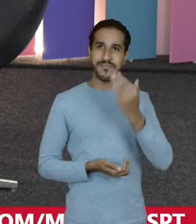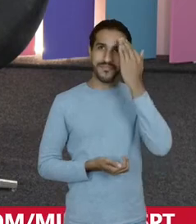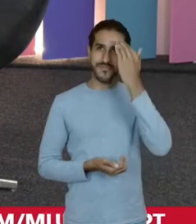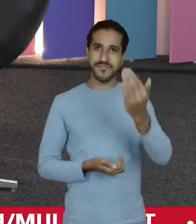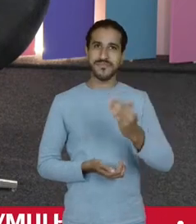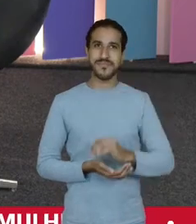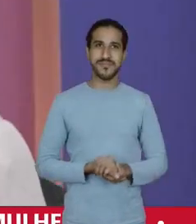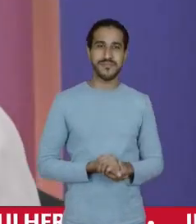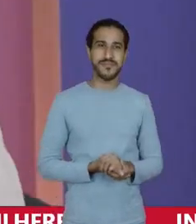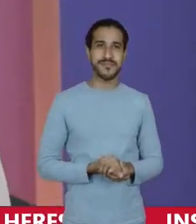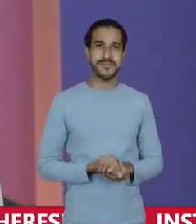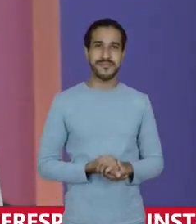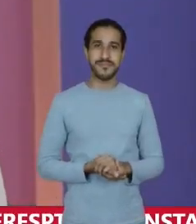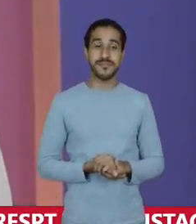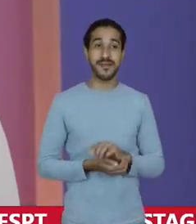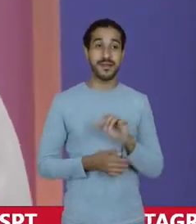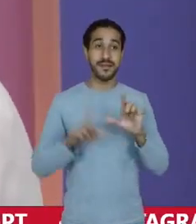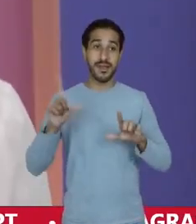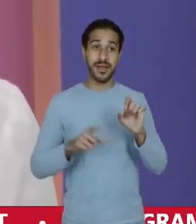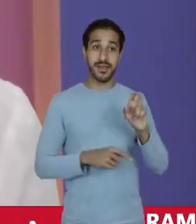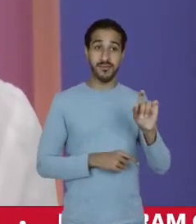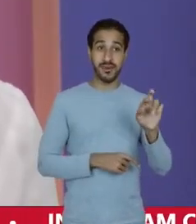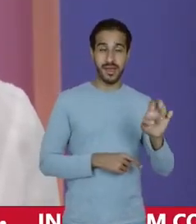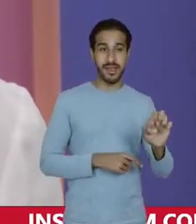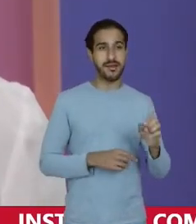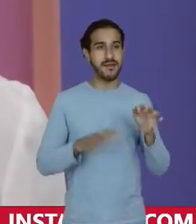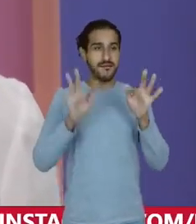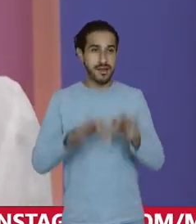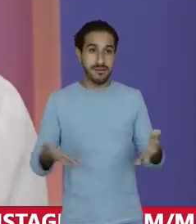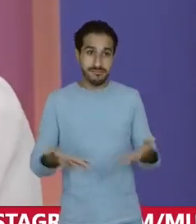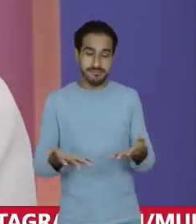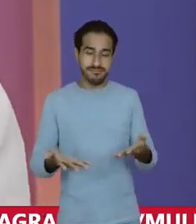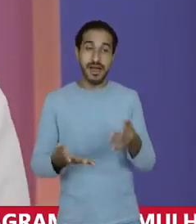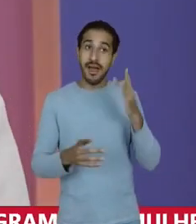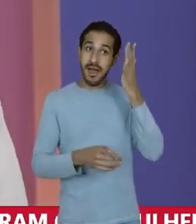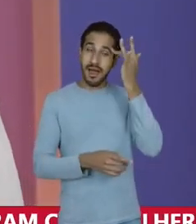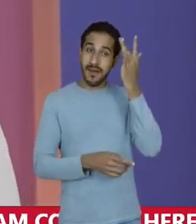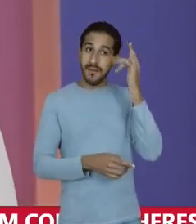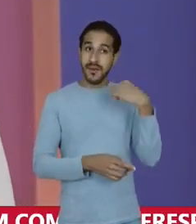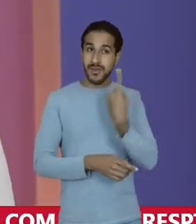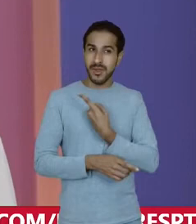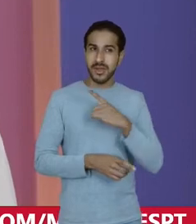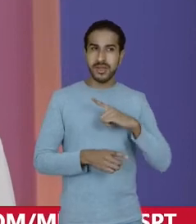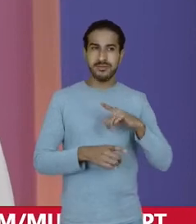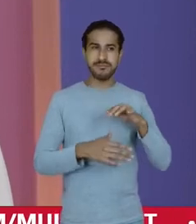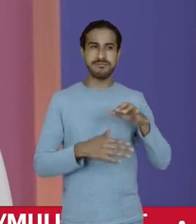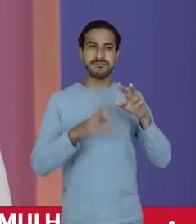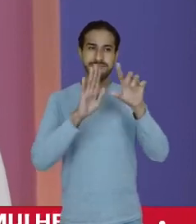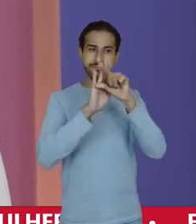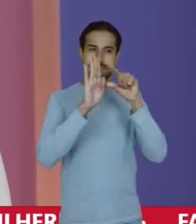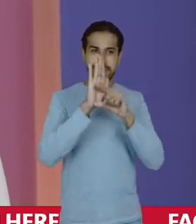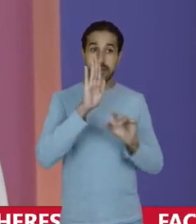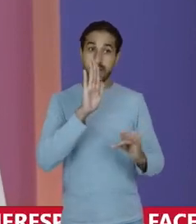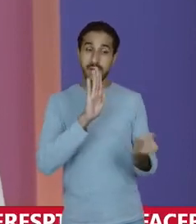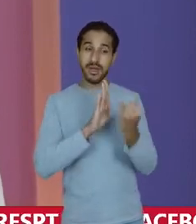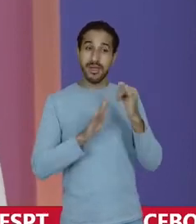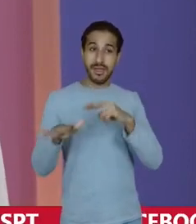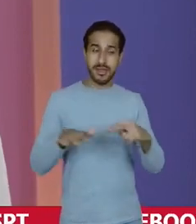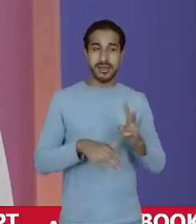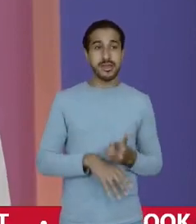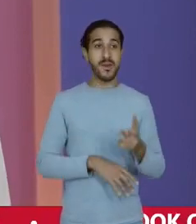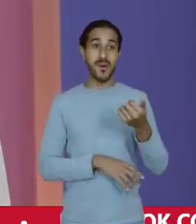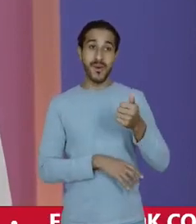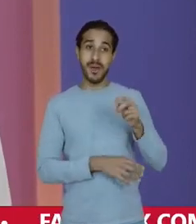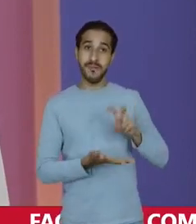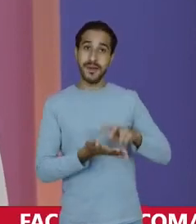Obrigada! TV Elas por Elas de hoje fica por aqui e amanhã a gente tem os destaques da semana, sempre às 11 da